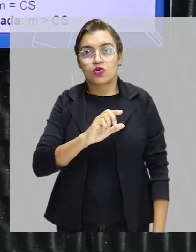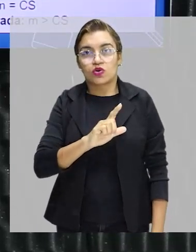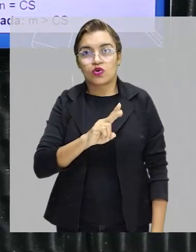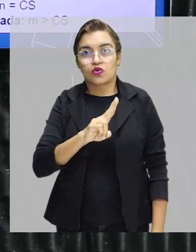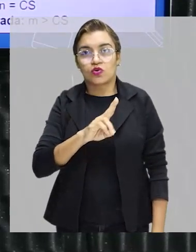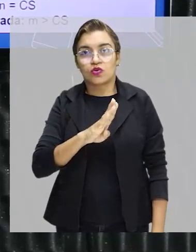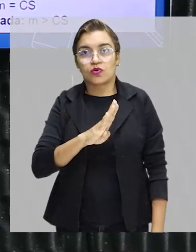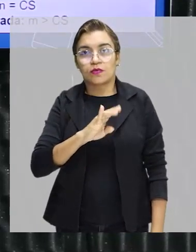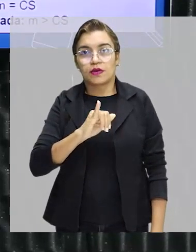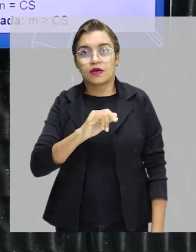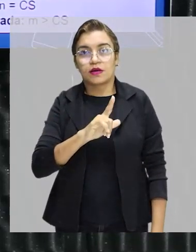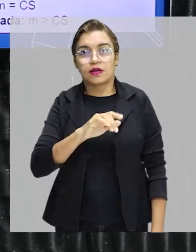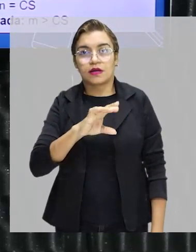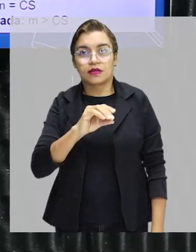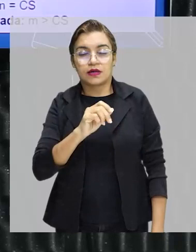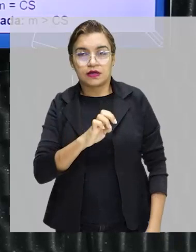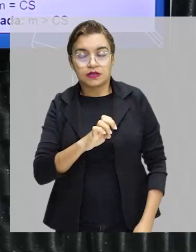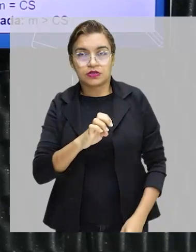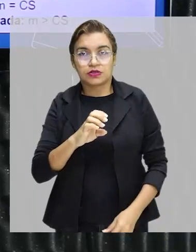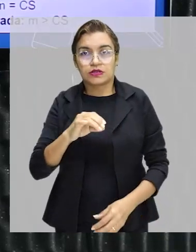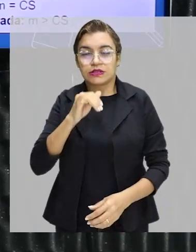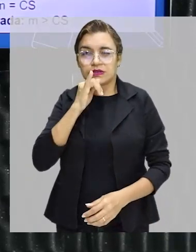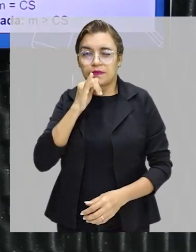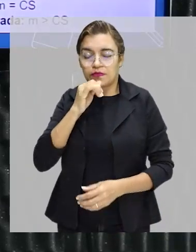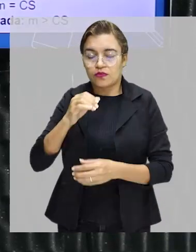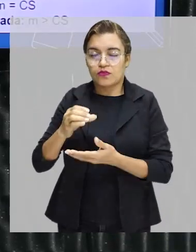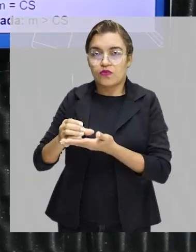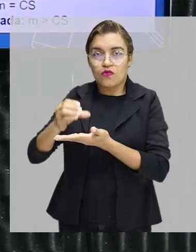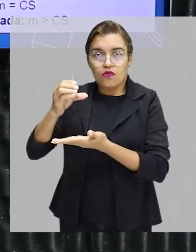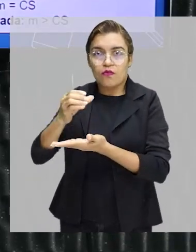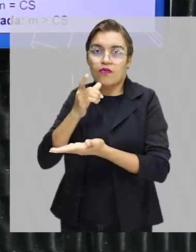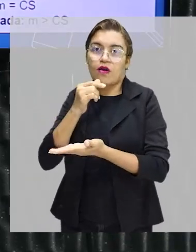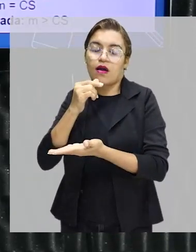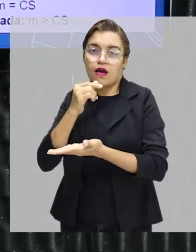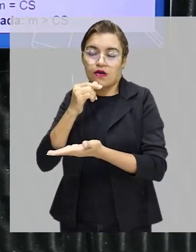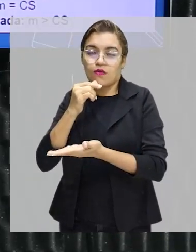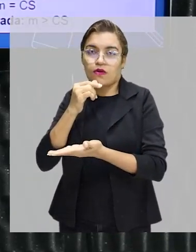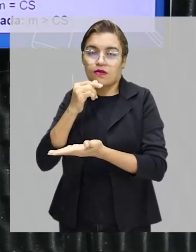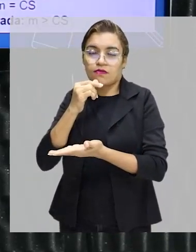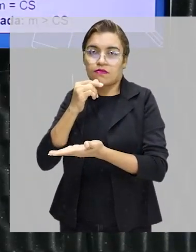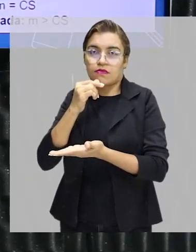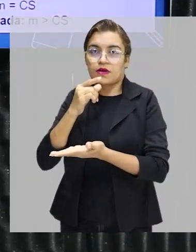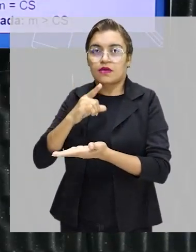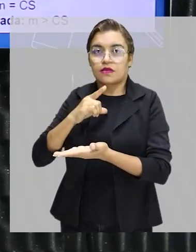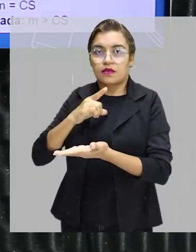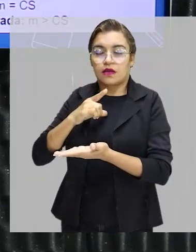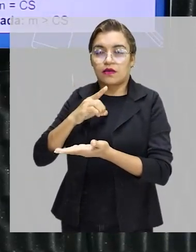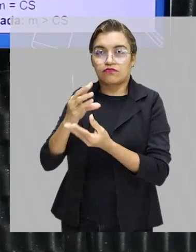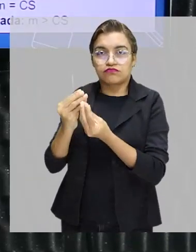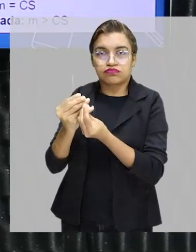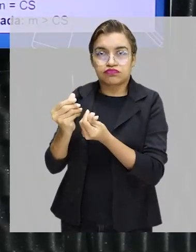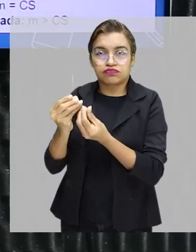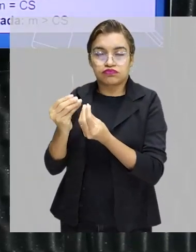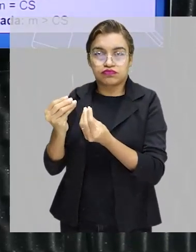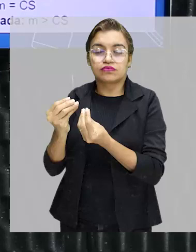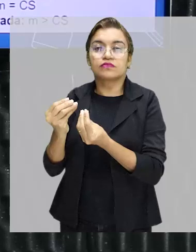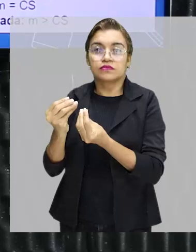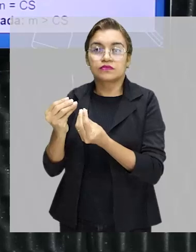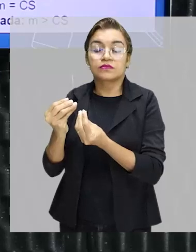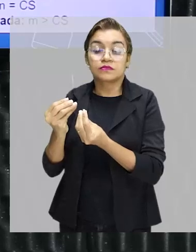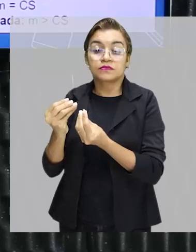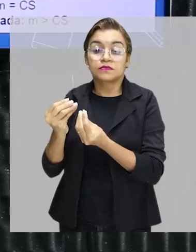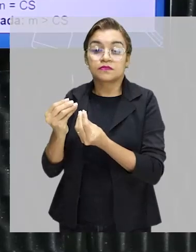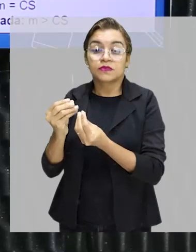água, certo? Essa solubilidade, ou essa quantidade máxima que o soluto consegue se